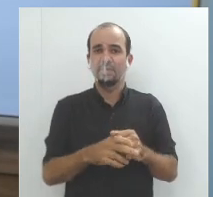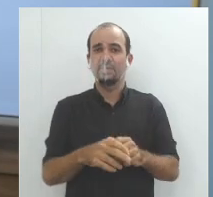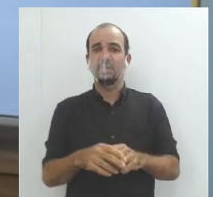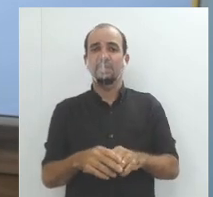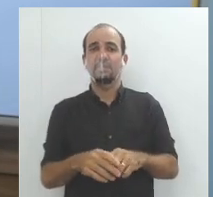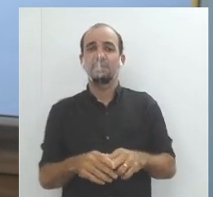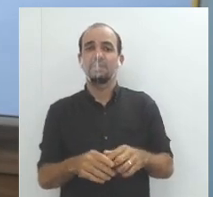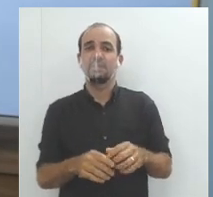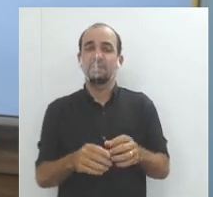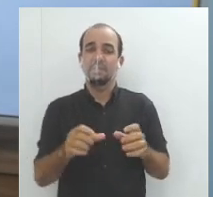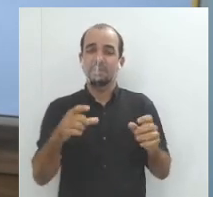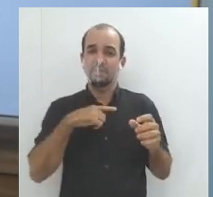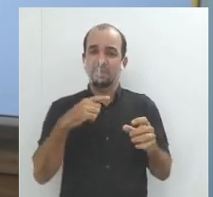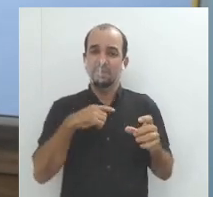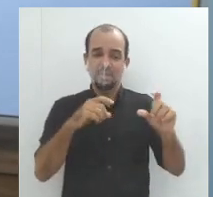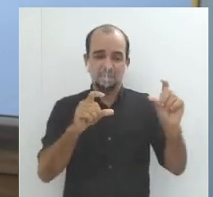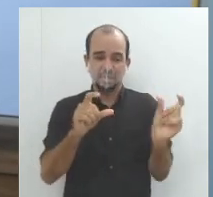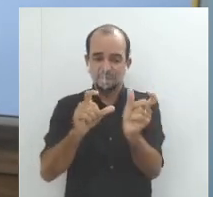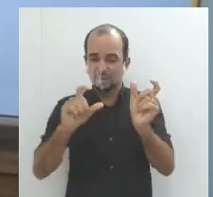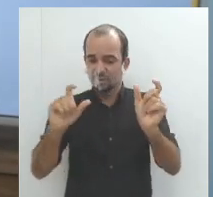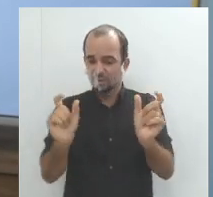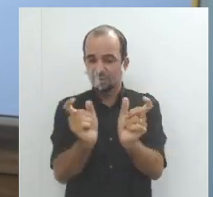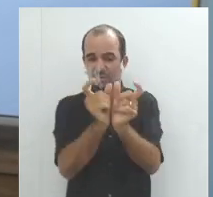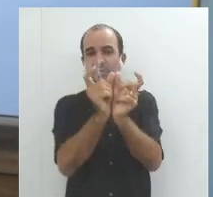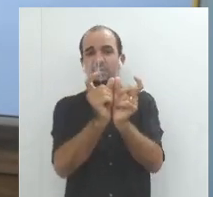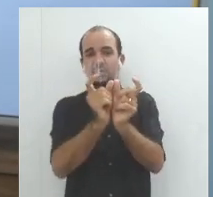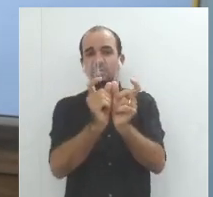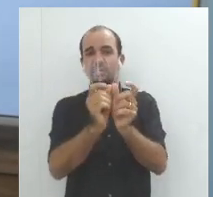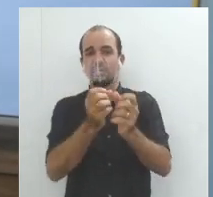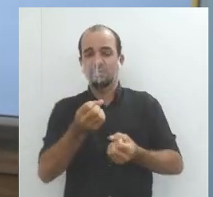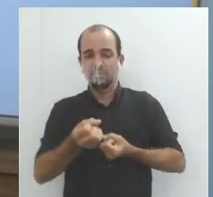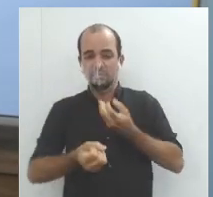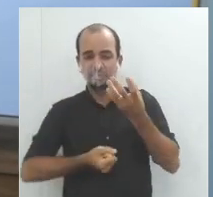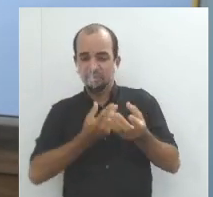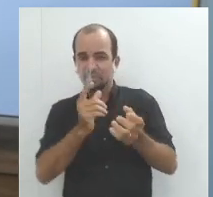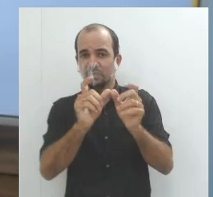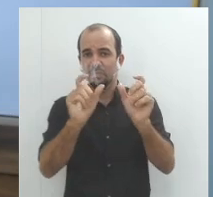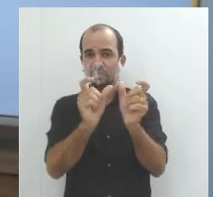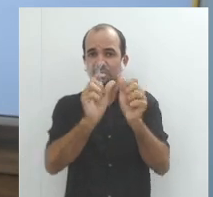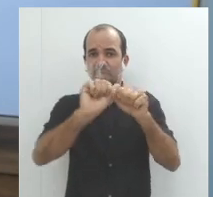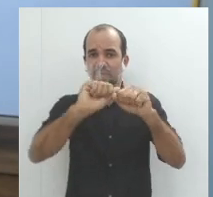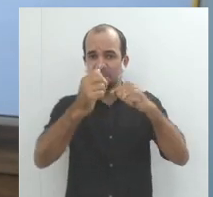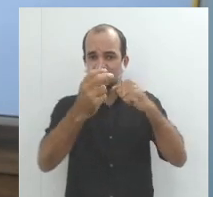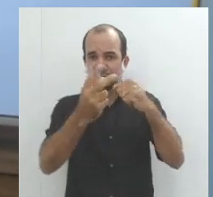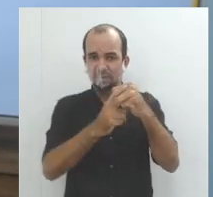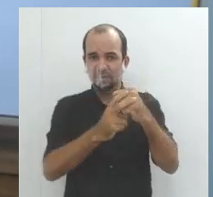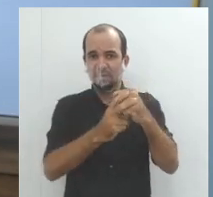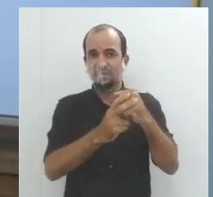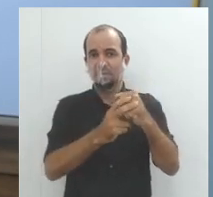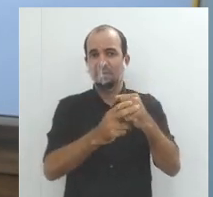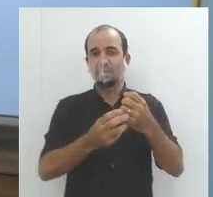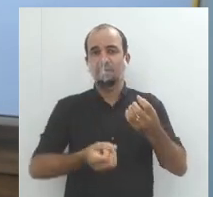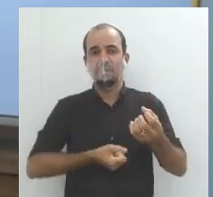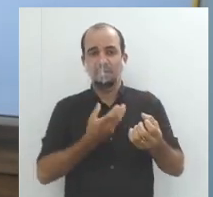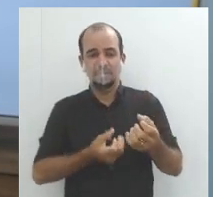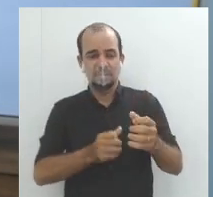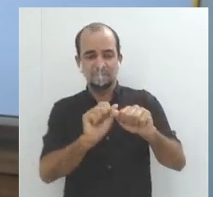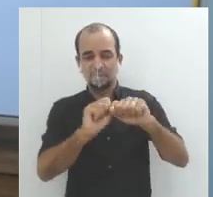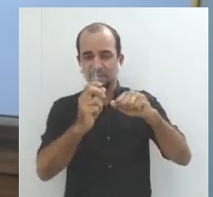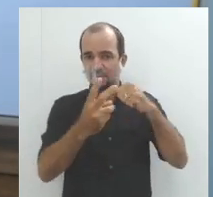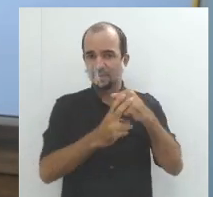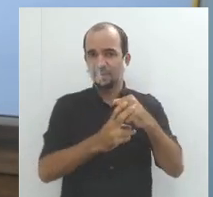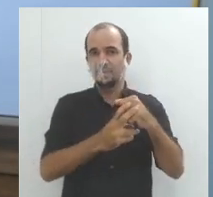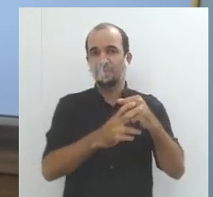adverbial, expressão adverbial, advérbio, locução adverbial, expressão adverbial.